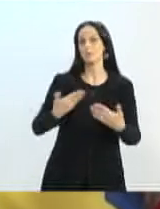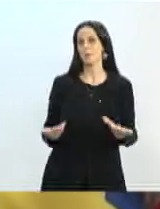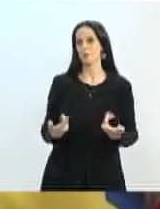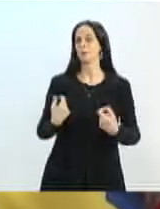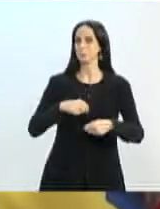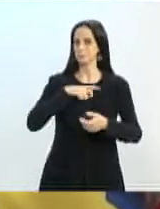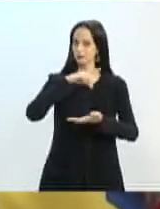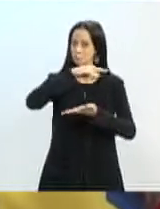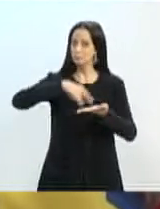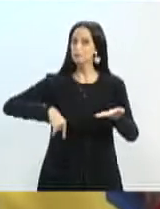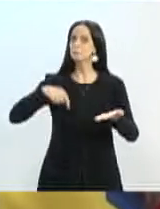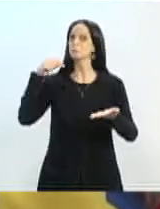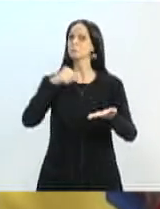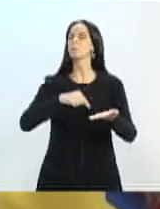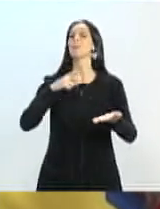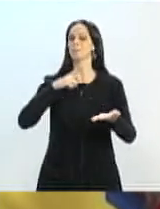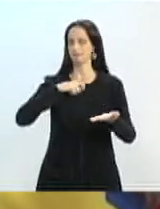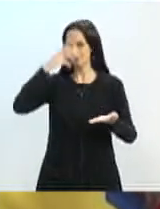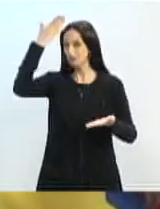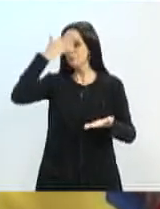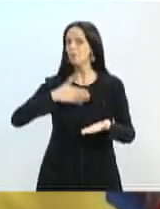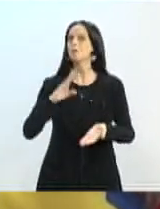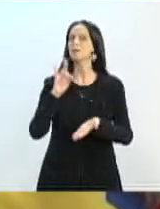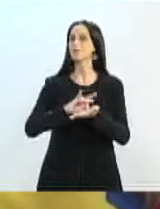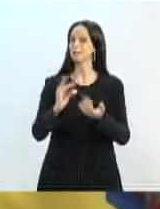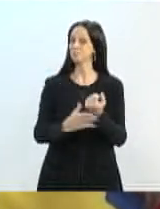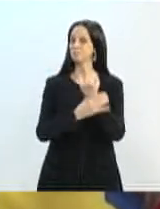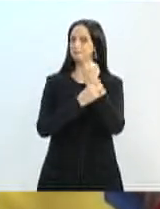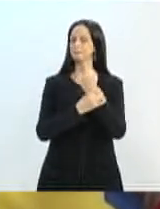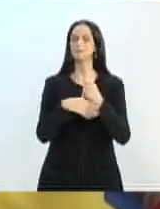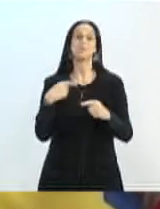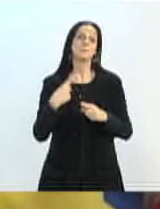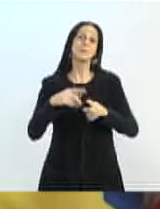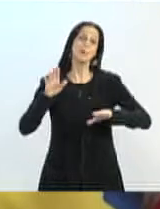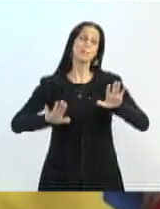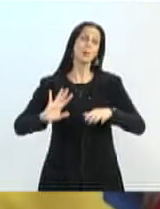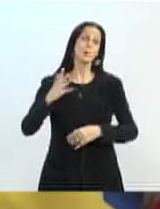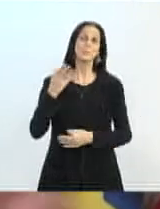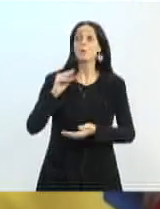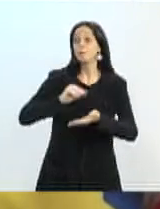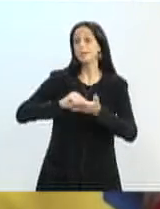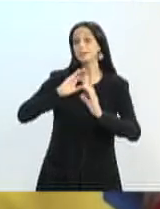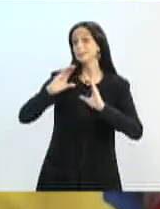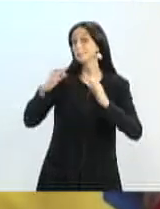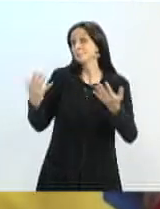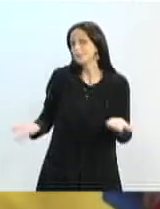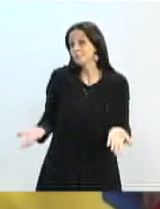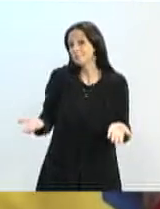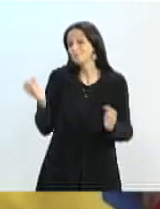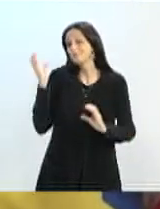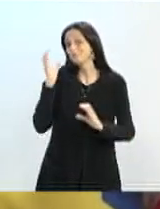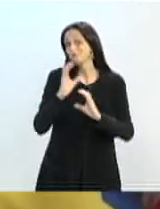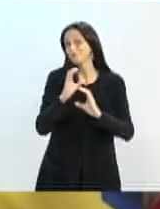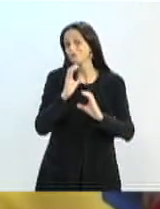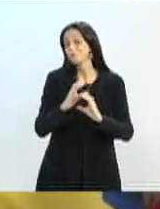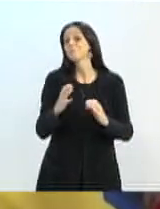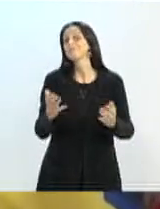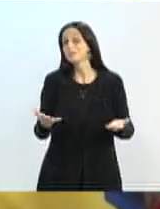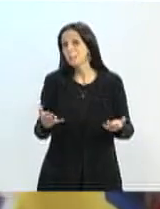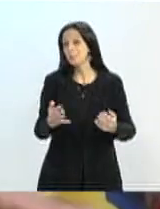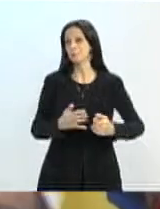ser formalizado, porque a falta de comunicação ela acontece. Uma falta de comunicação que acontece, e